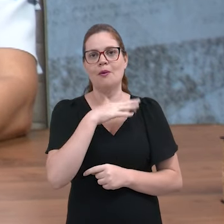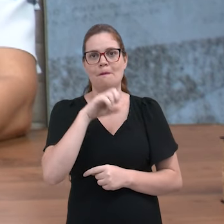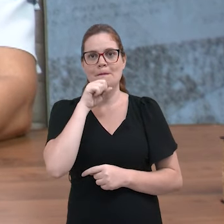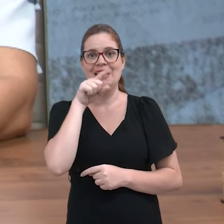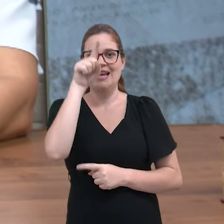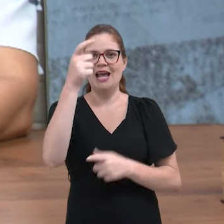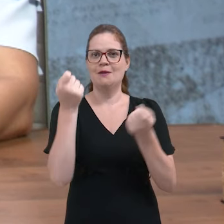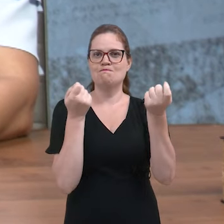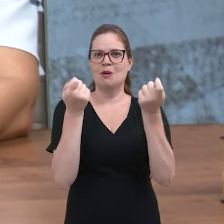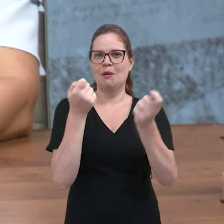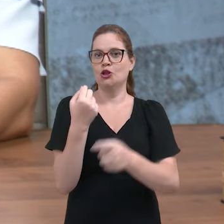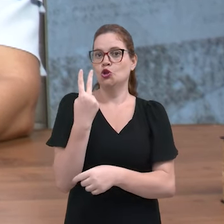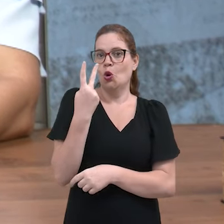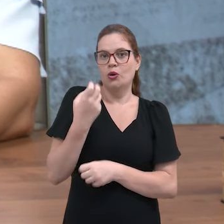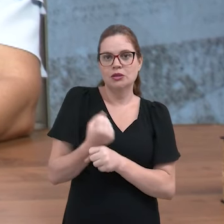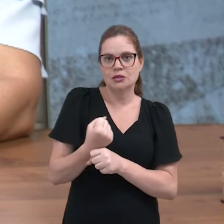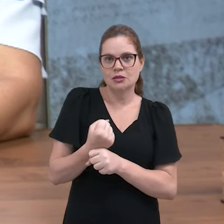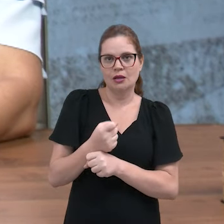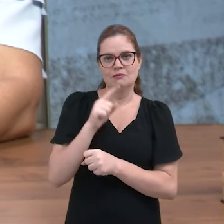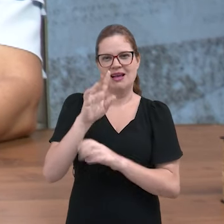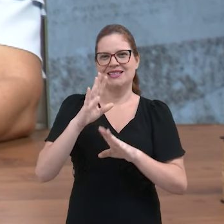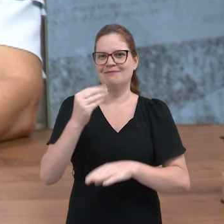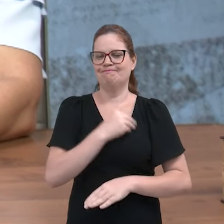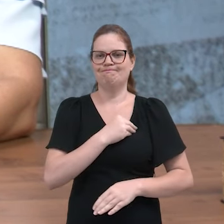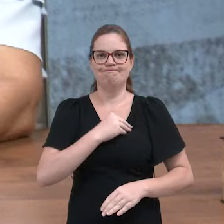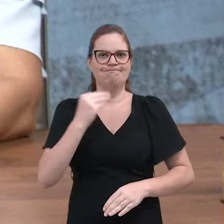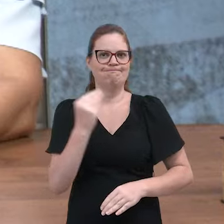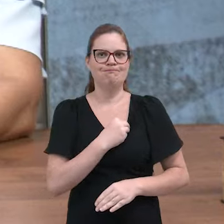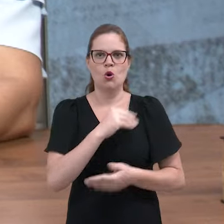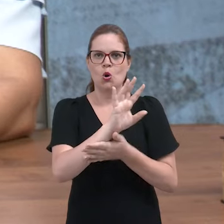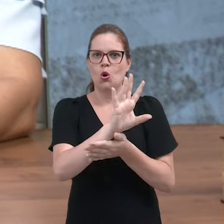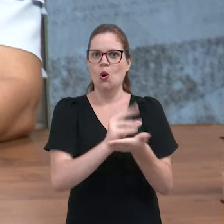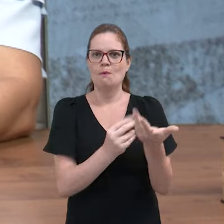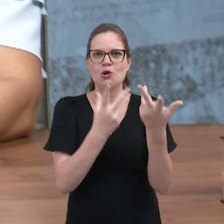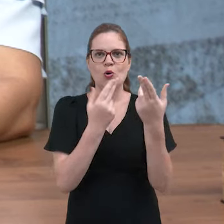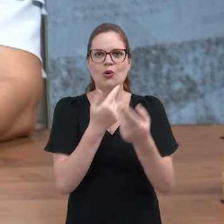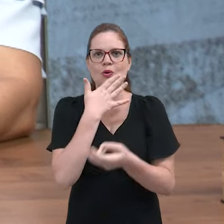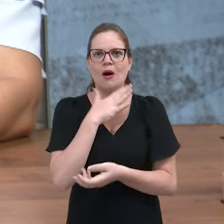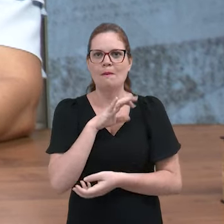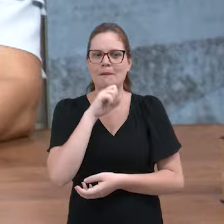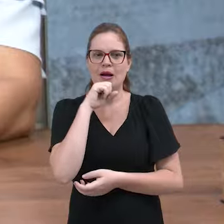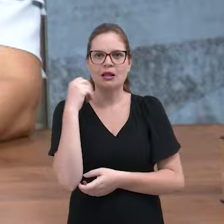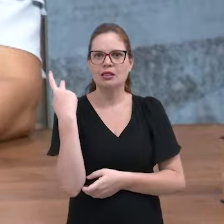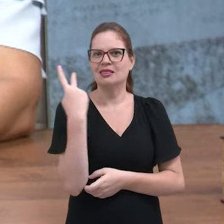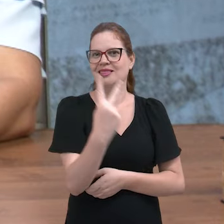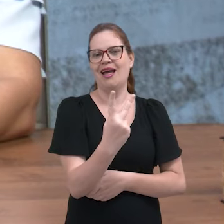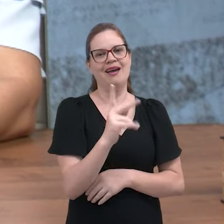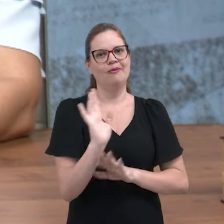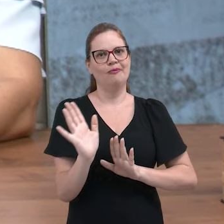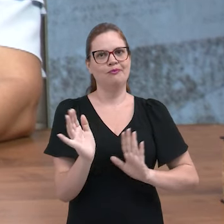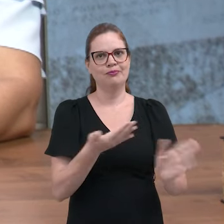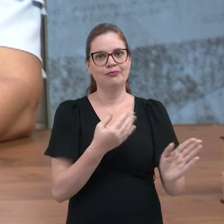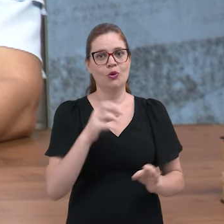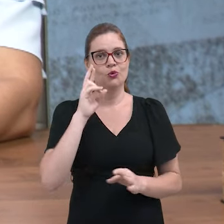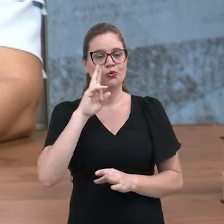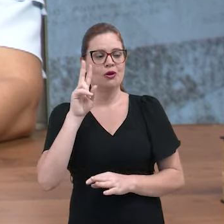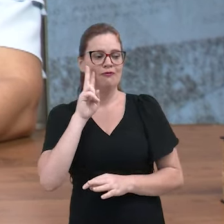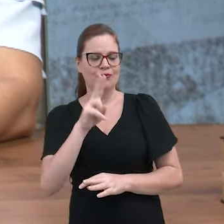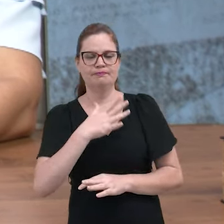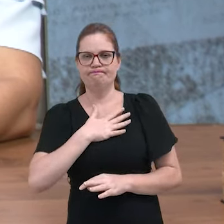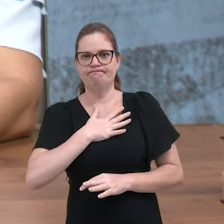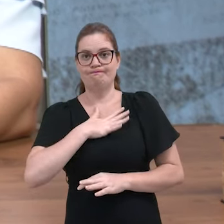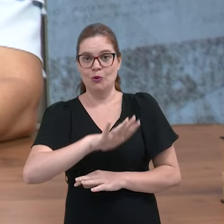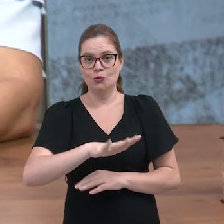Senhor, e andou nos caminhos de seu pai e no seu pecado com que tinha feito pecar a